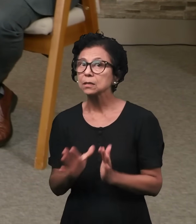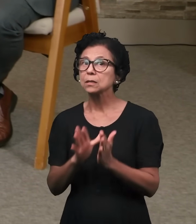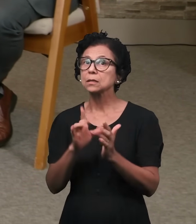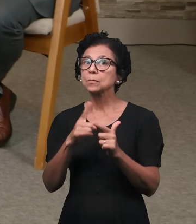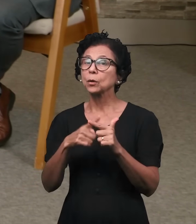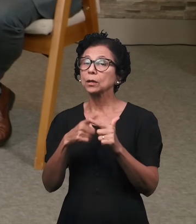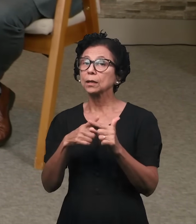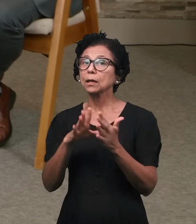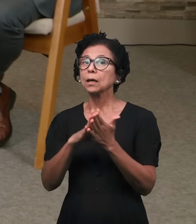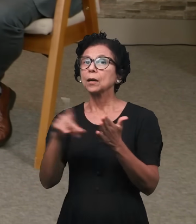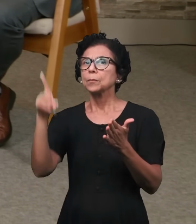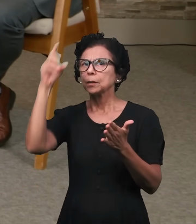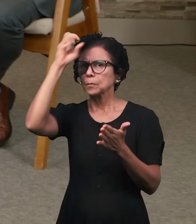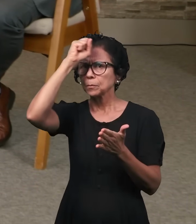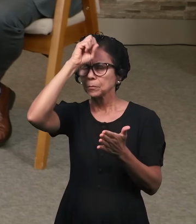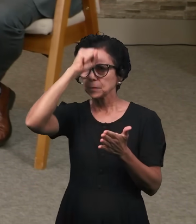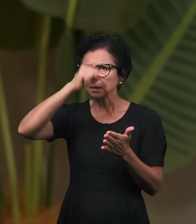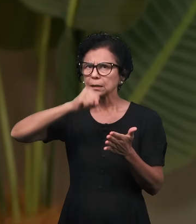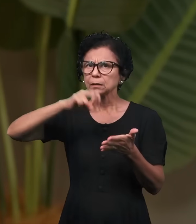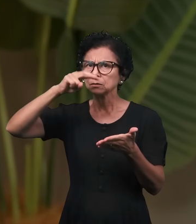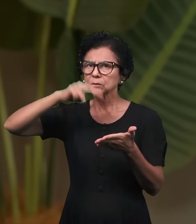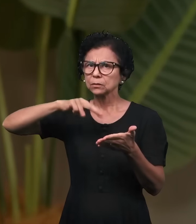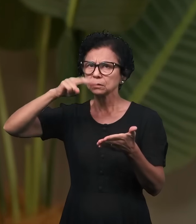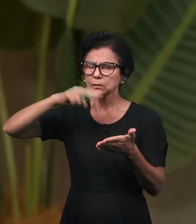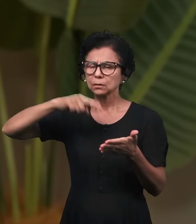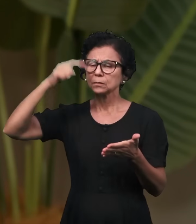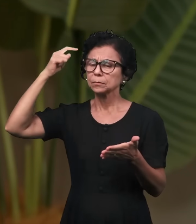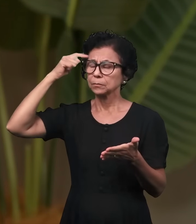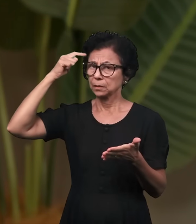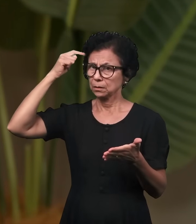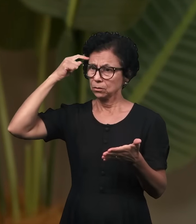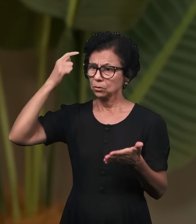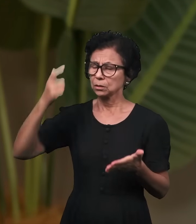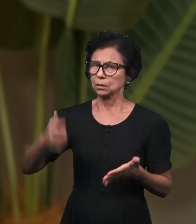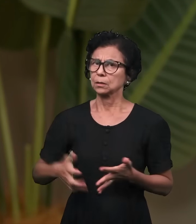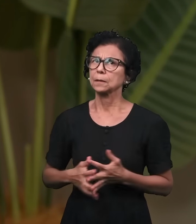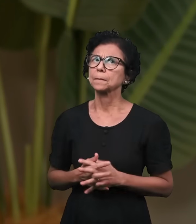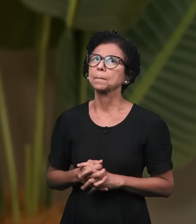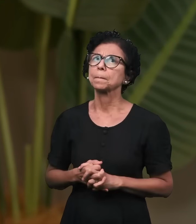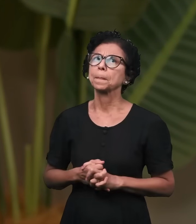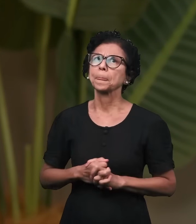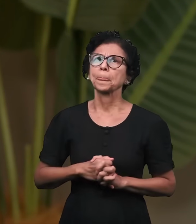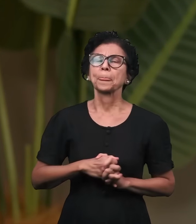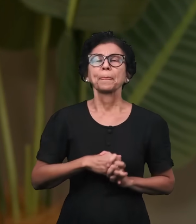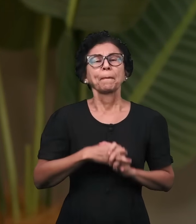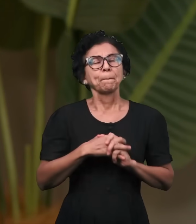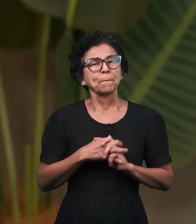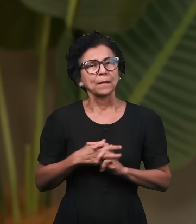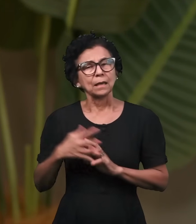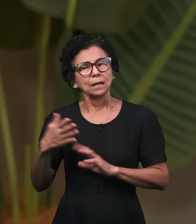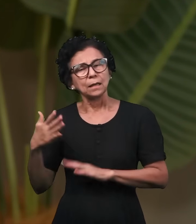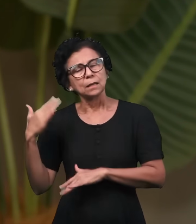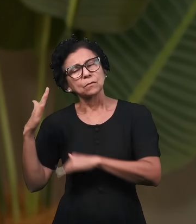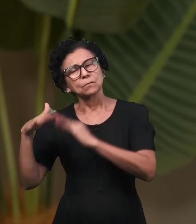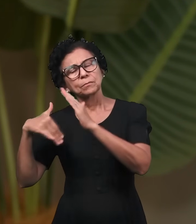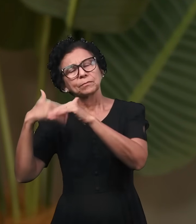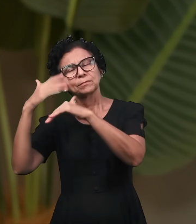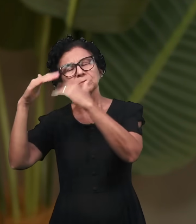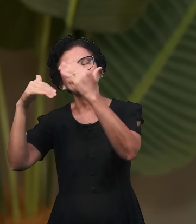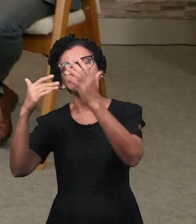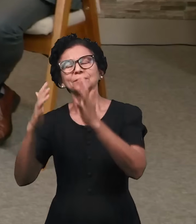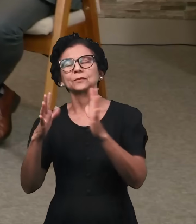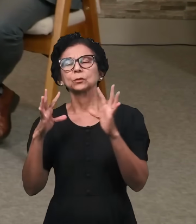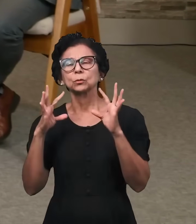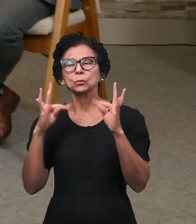Deus, meditando na palavra do Senhor e darão seus frutos, as folhas não caem. Glória a Deus, né, doutor